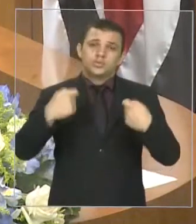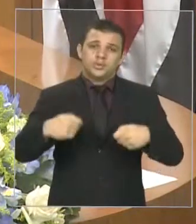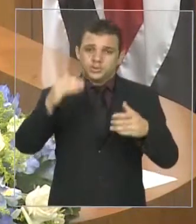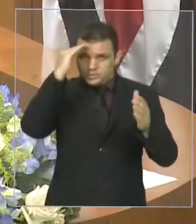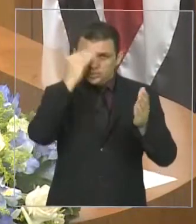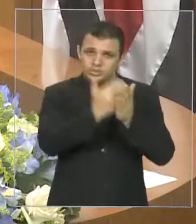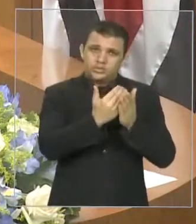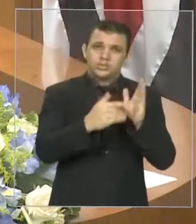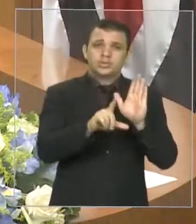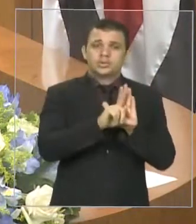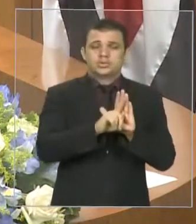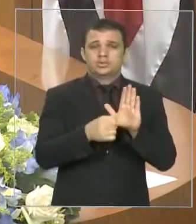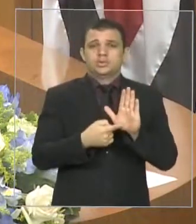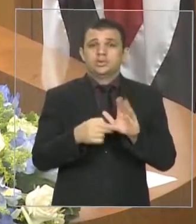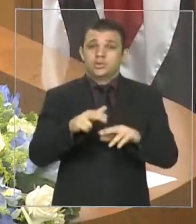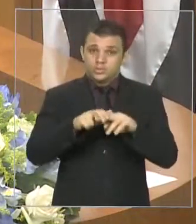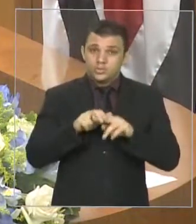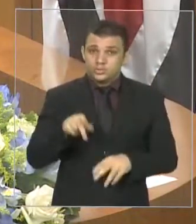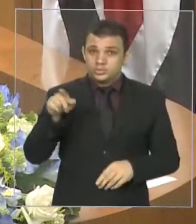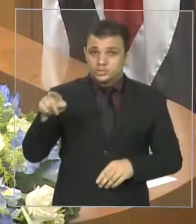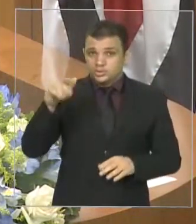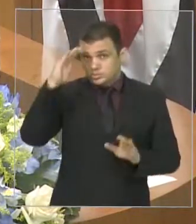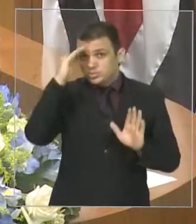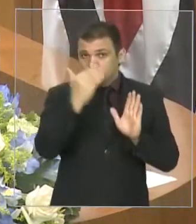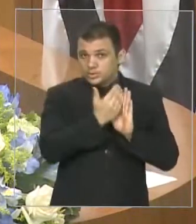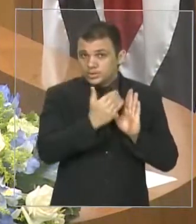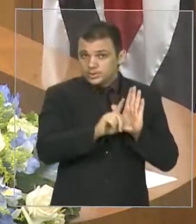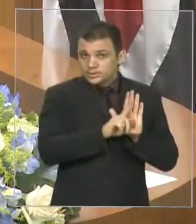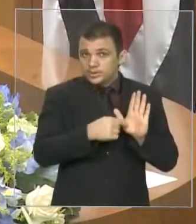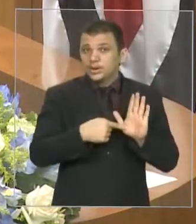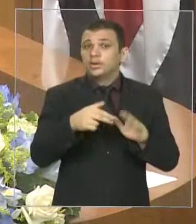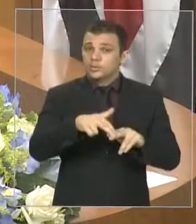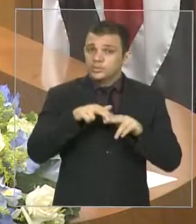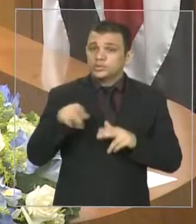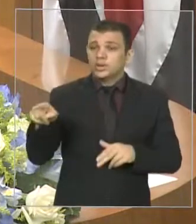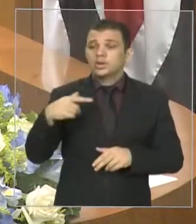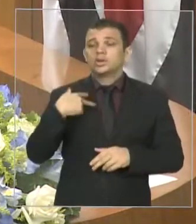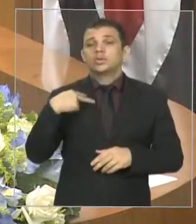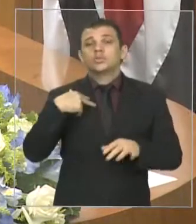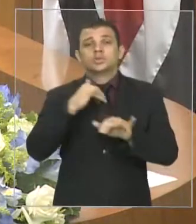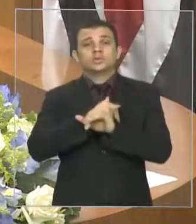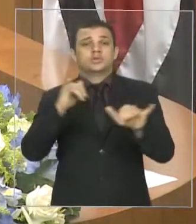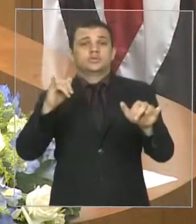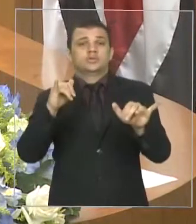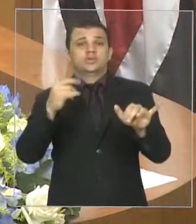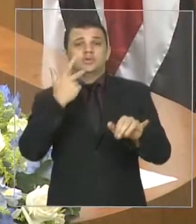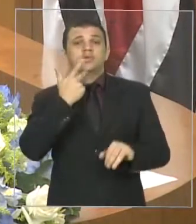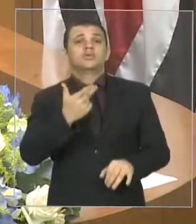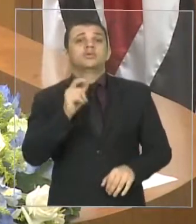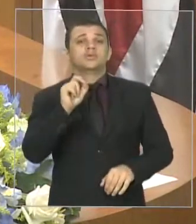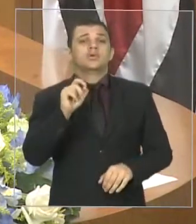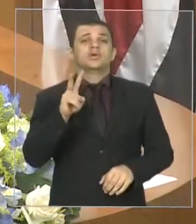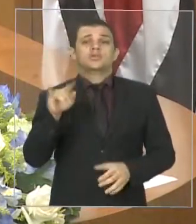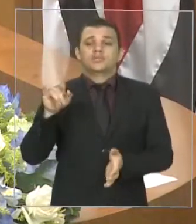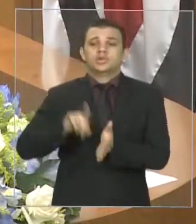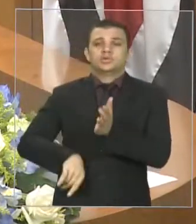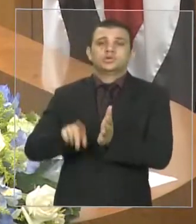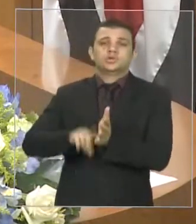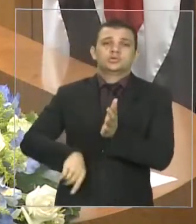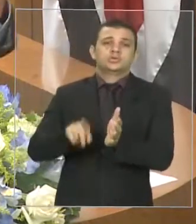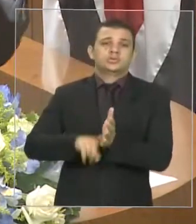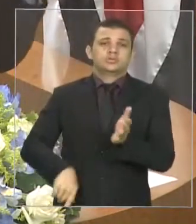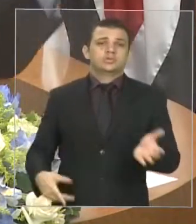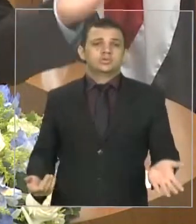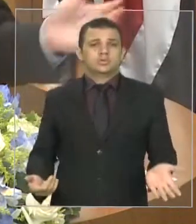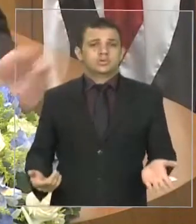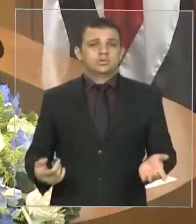ser legalista que o governo não pode dar essa afirmação, deputado Edilásio Júnior, que vai descontar. Primeiro